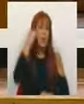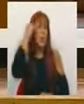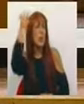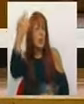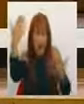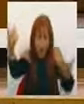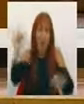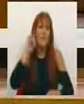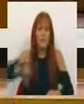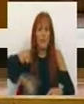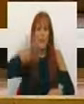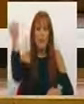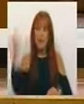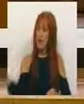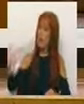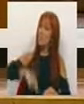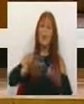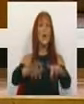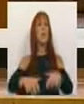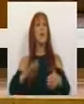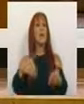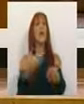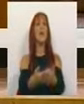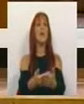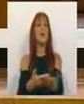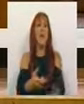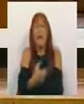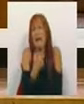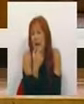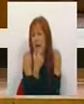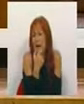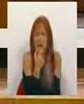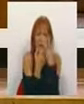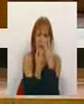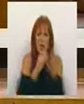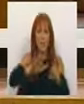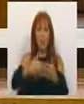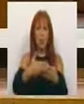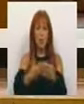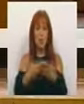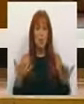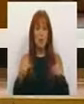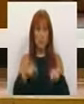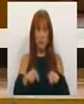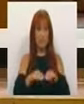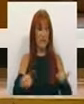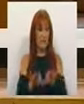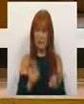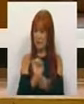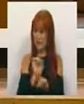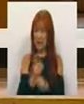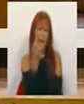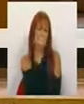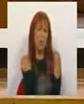é fundamental vem o parlamento apresentar é tenaz três propostas e deste nível é